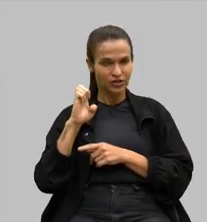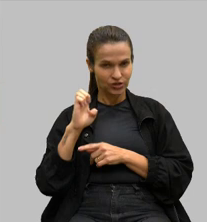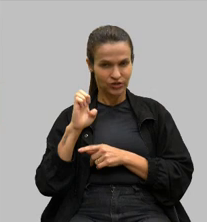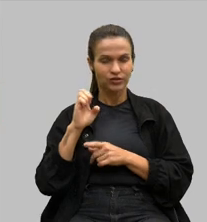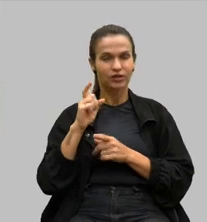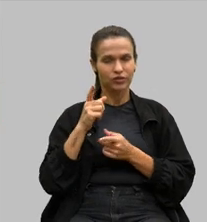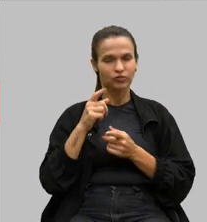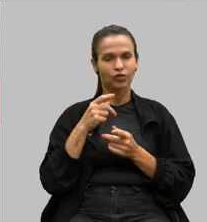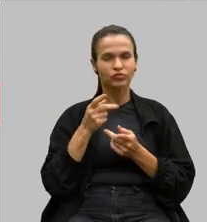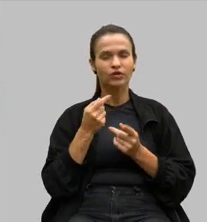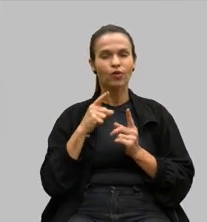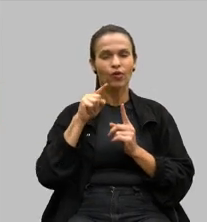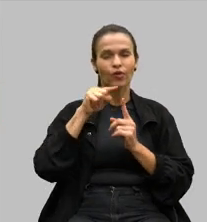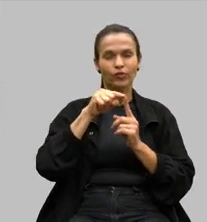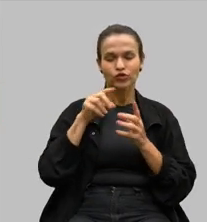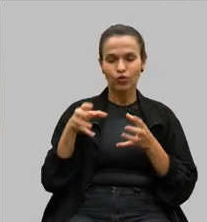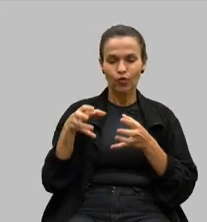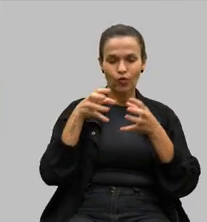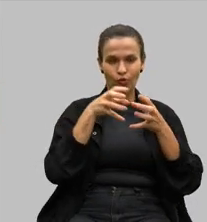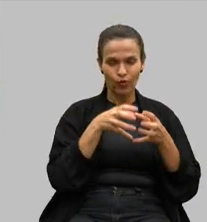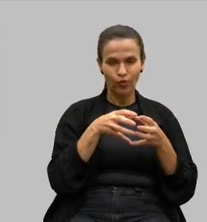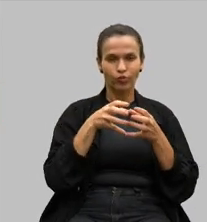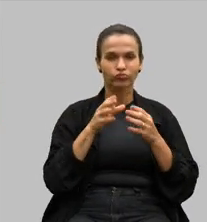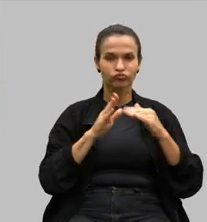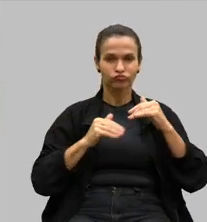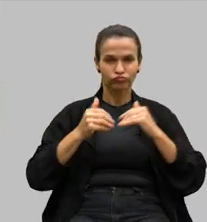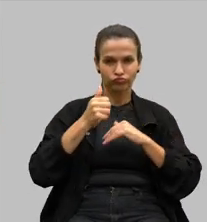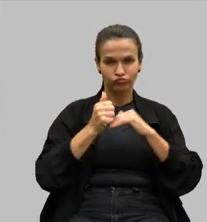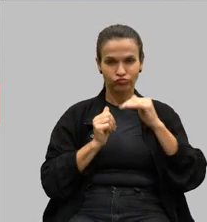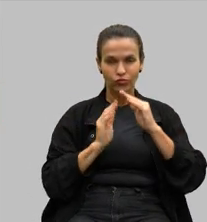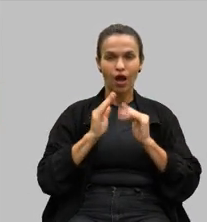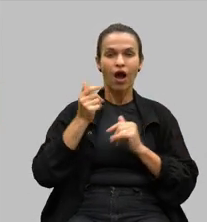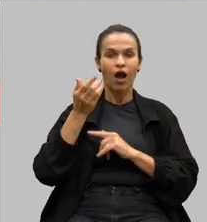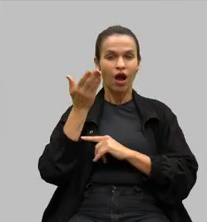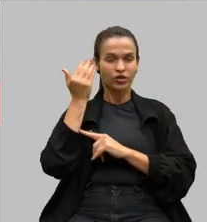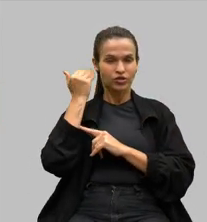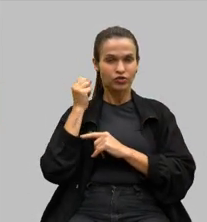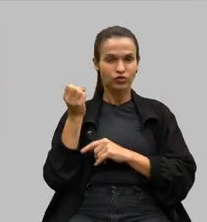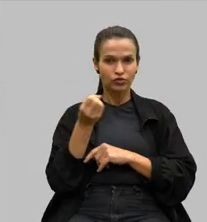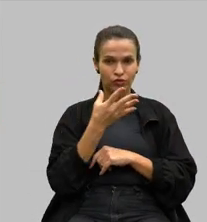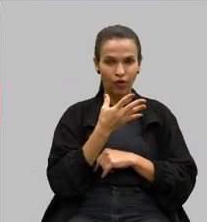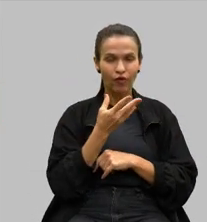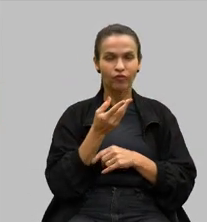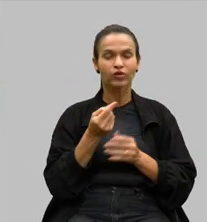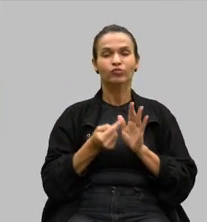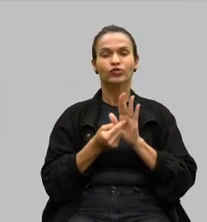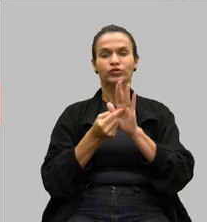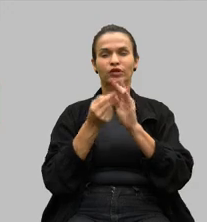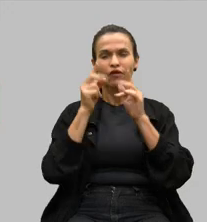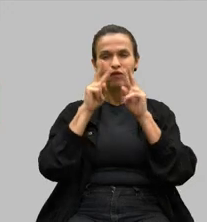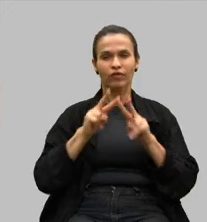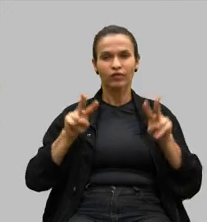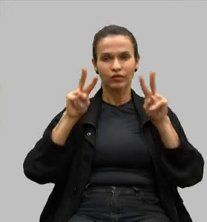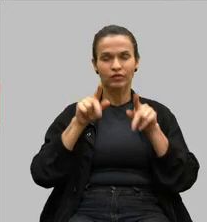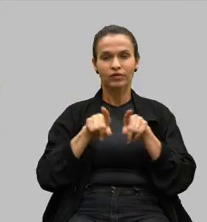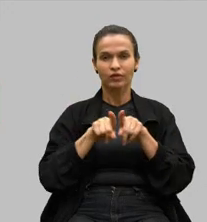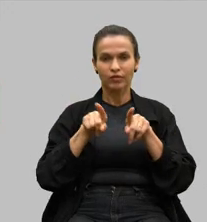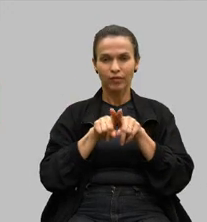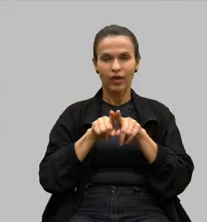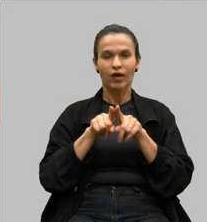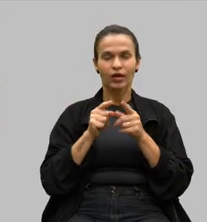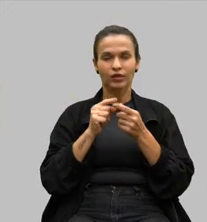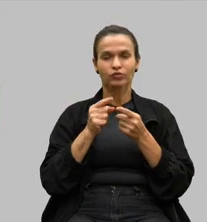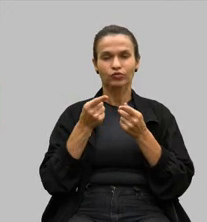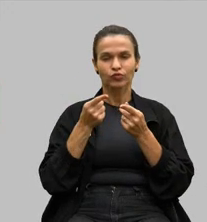gente busca pegar os grupos de estilistas antigos e os novos para colocar e dar visibilidade a fundação de arte de Ouro Preto